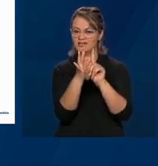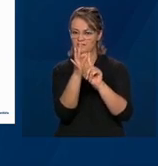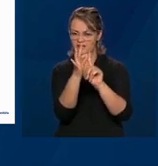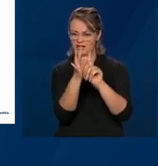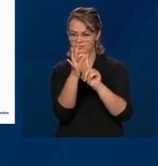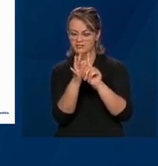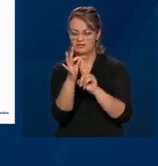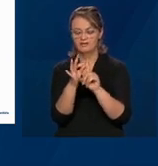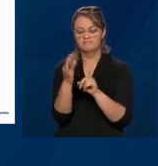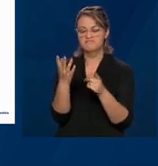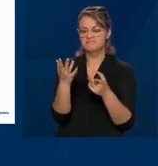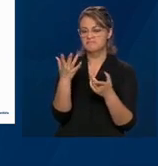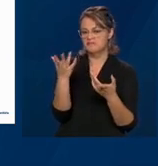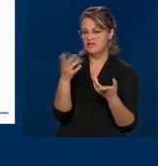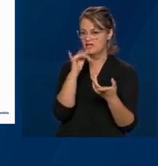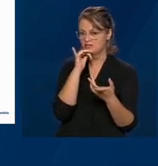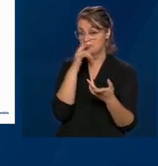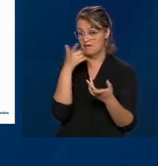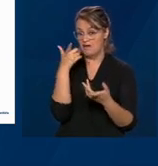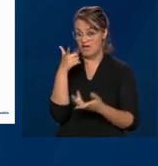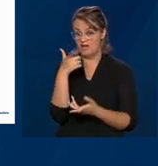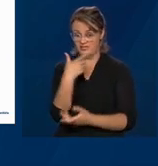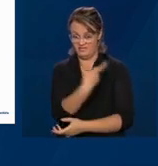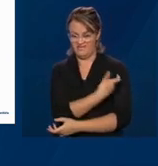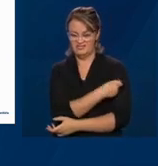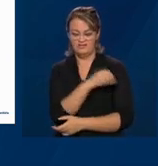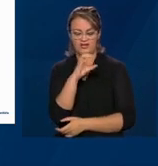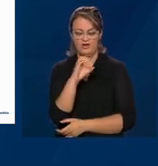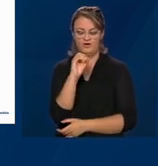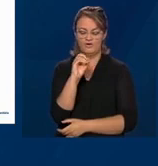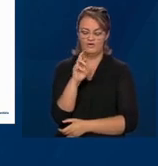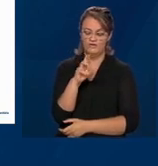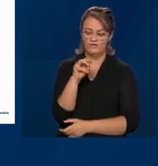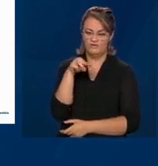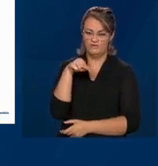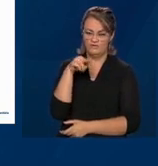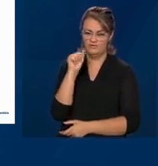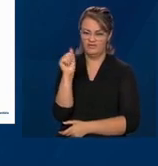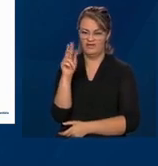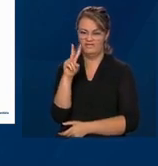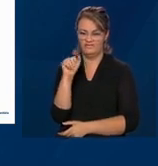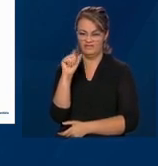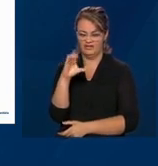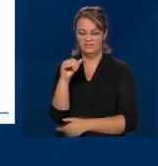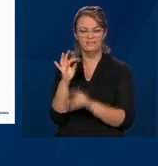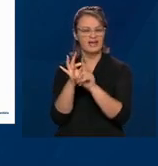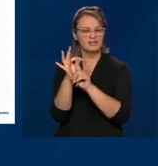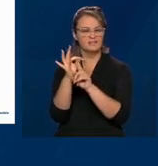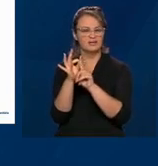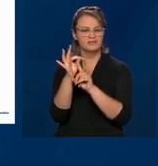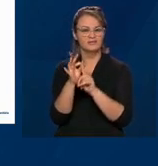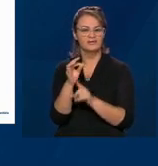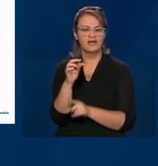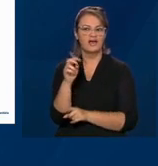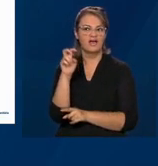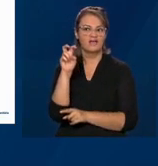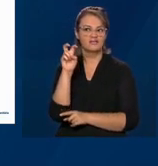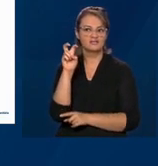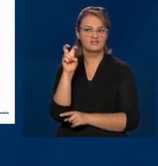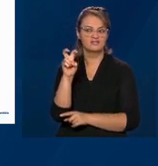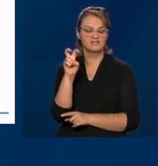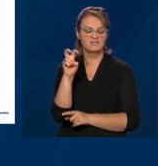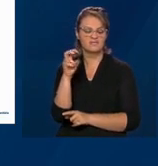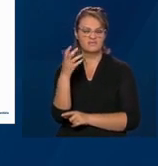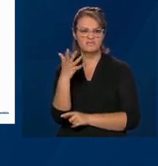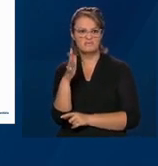no caso da vacina da Coronavac, essa temperatura é de 5 graus mais ou menos